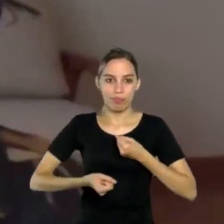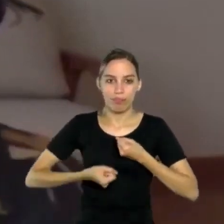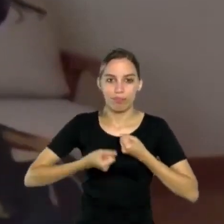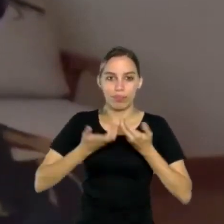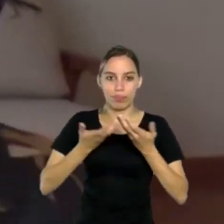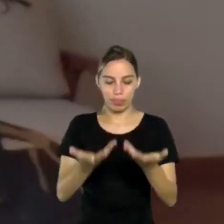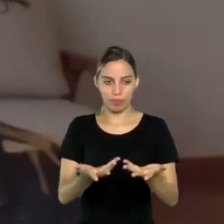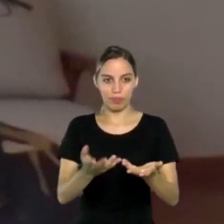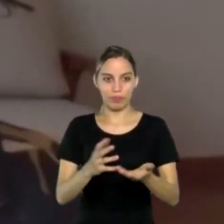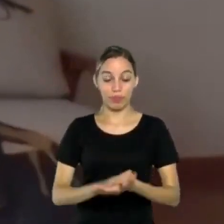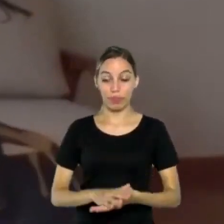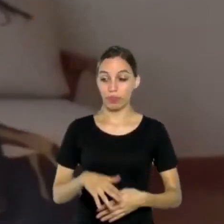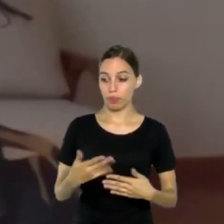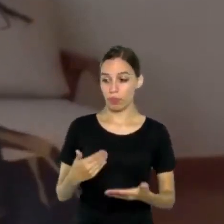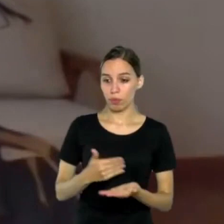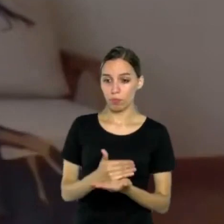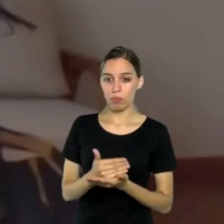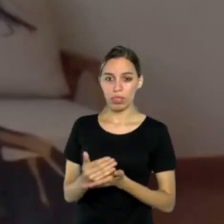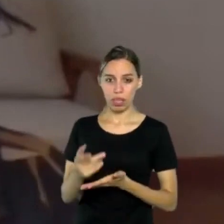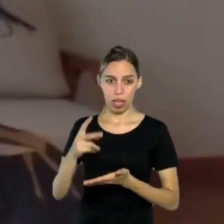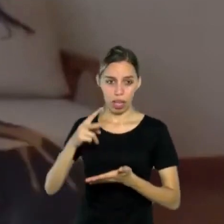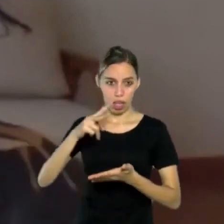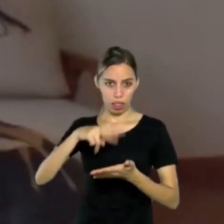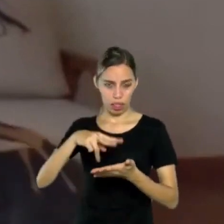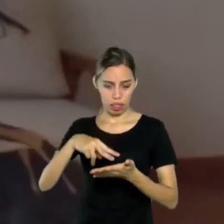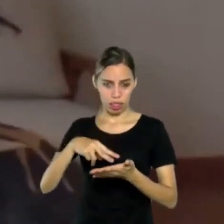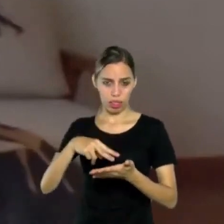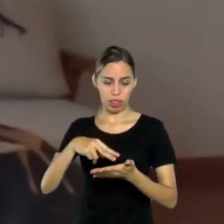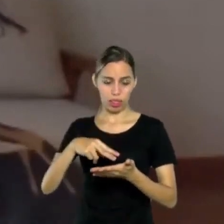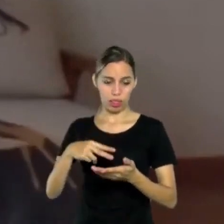a ler essa poesia um pouco mais recente,